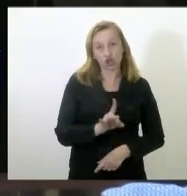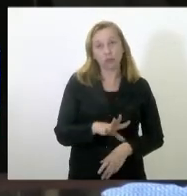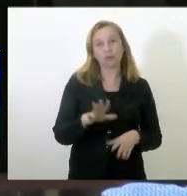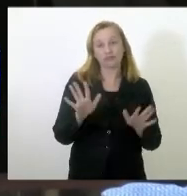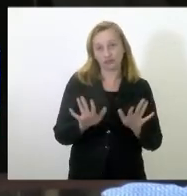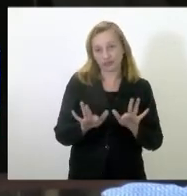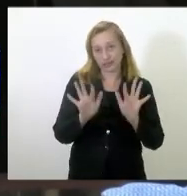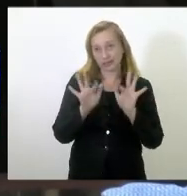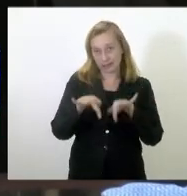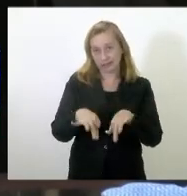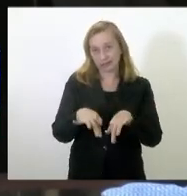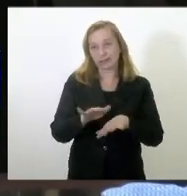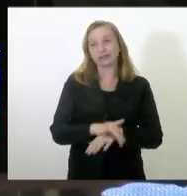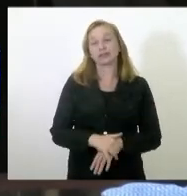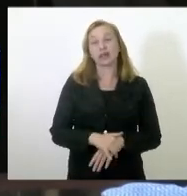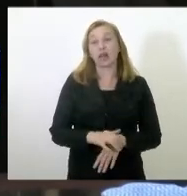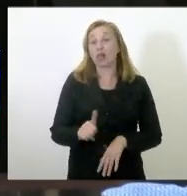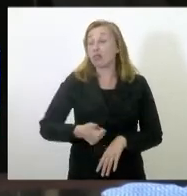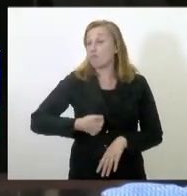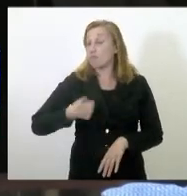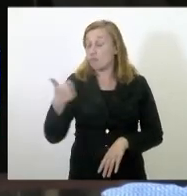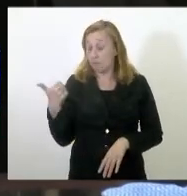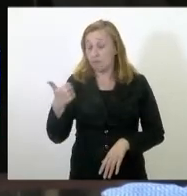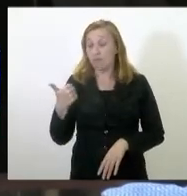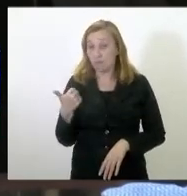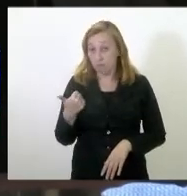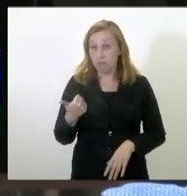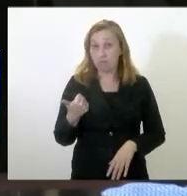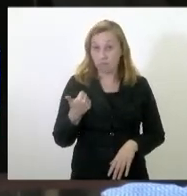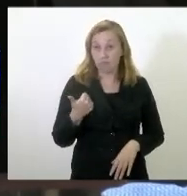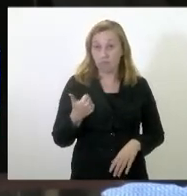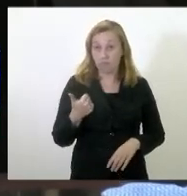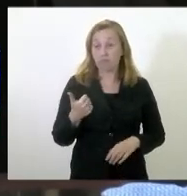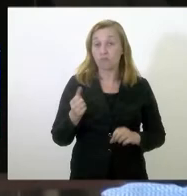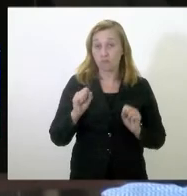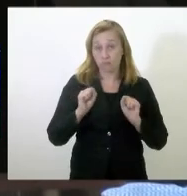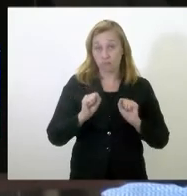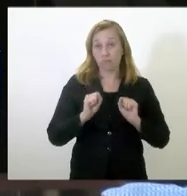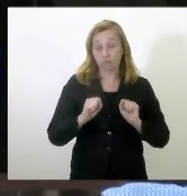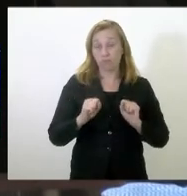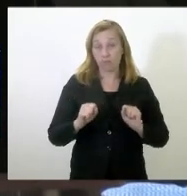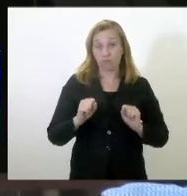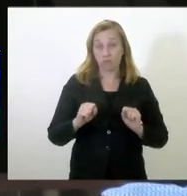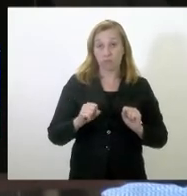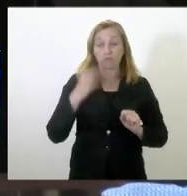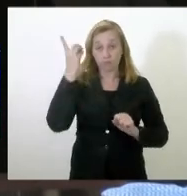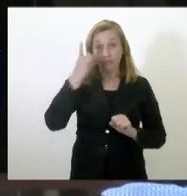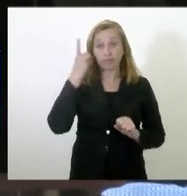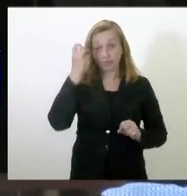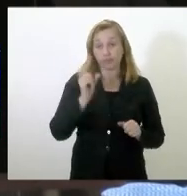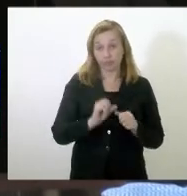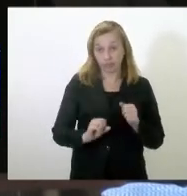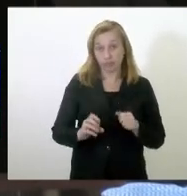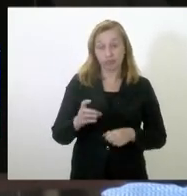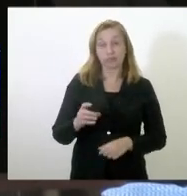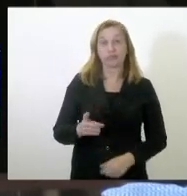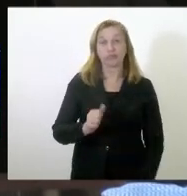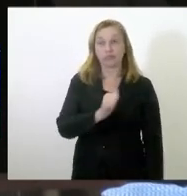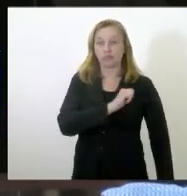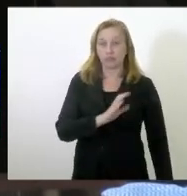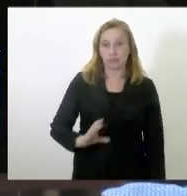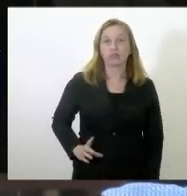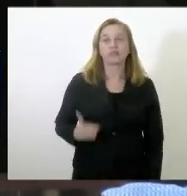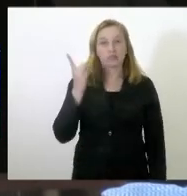finalizar, a melhor coisa que pode ter um parlamento, deputado André Siciliano, e Vossa